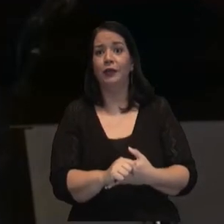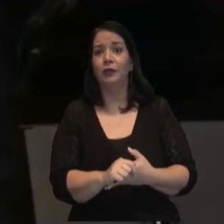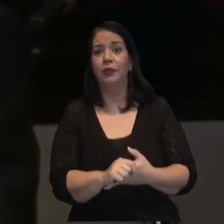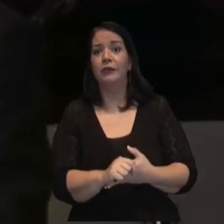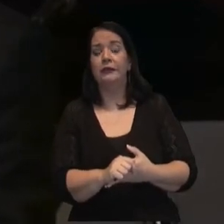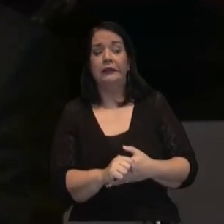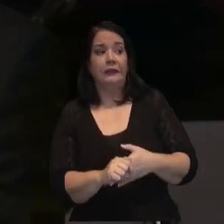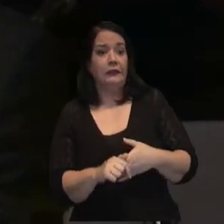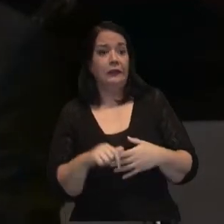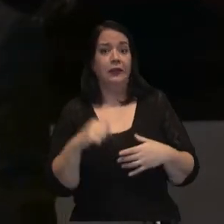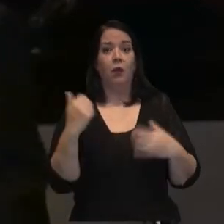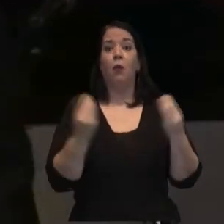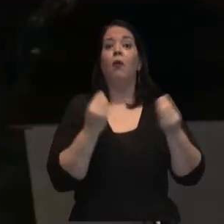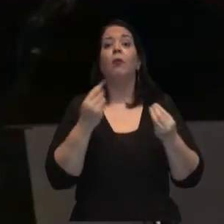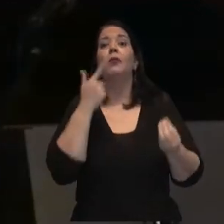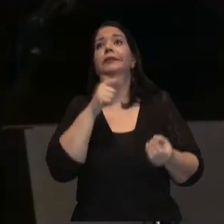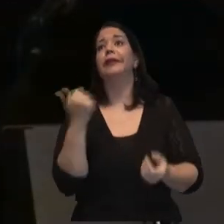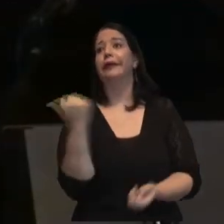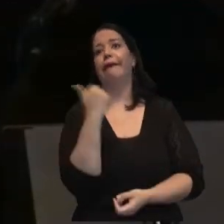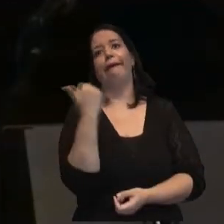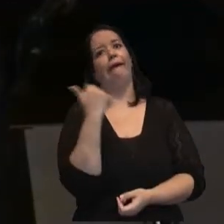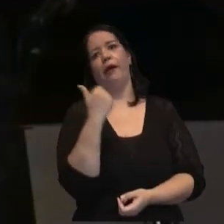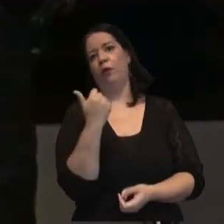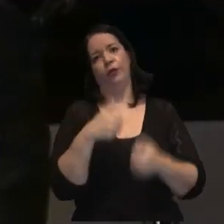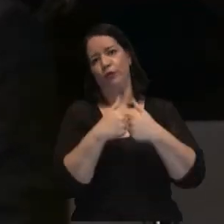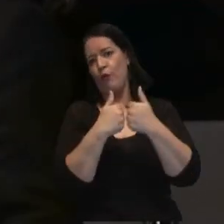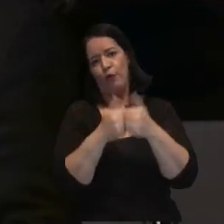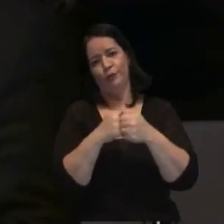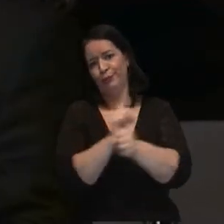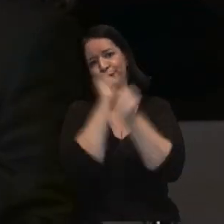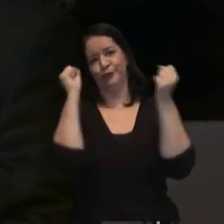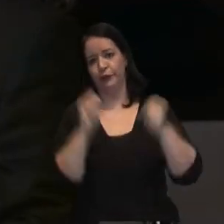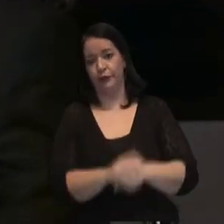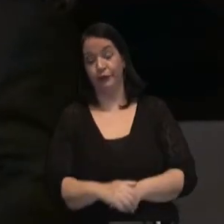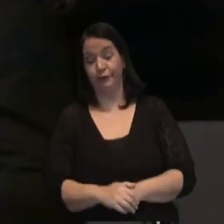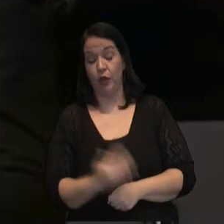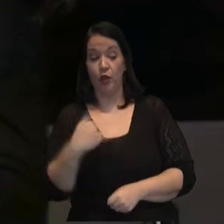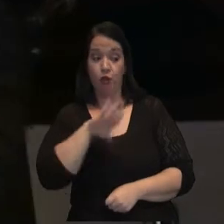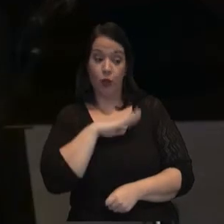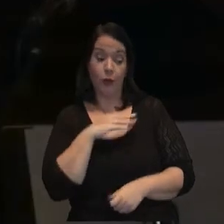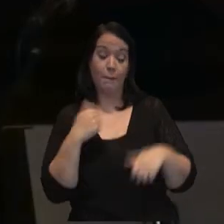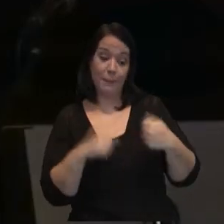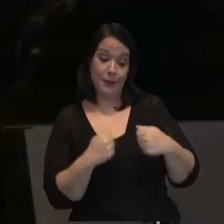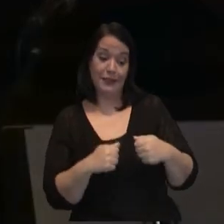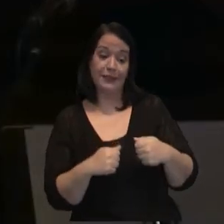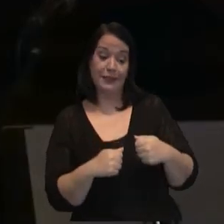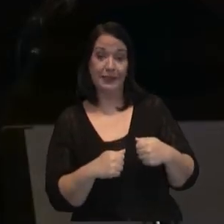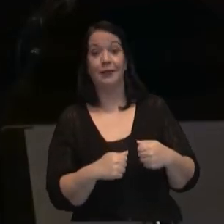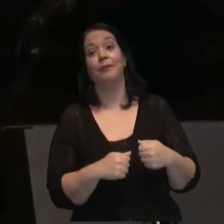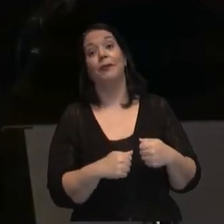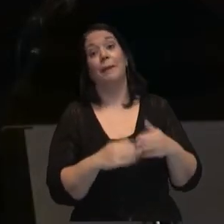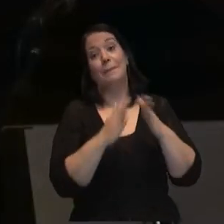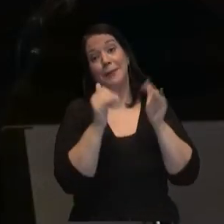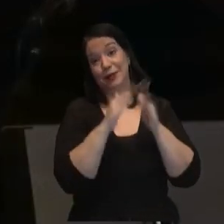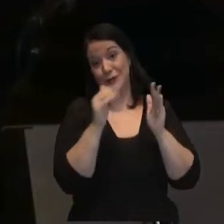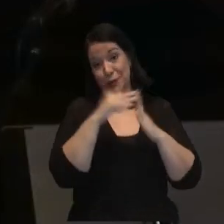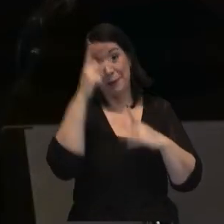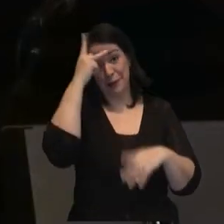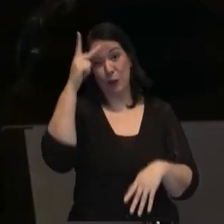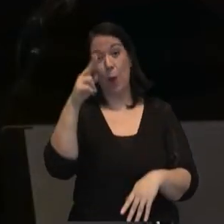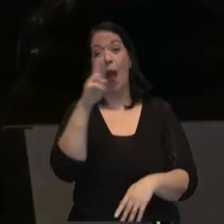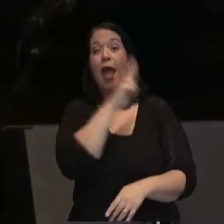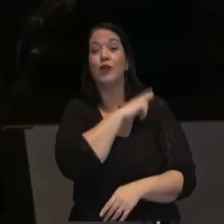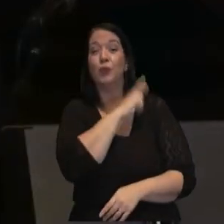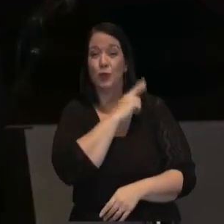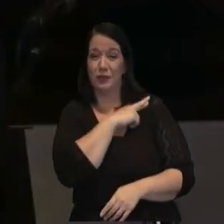a nossa situação, e lá o inspetor vai nos dar uma carona. Mas tinha um detalhe interessante: para chegar no ponto de